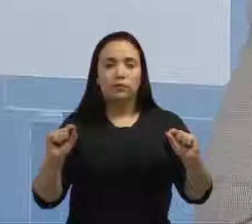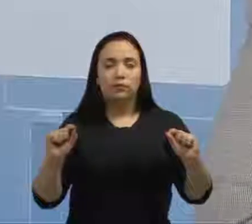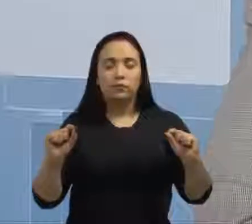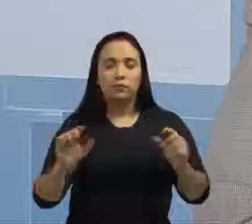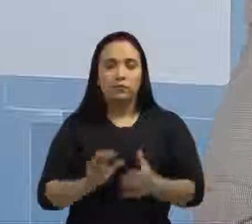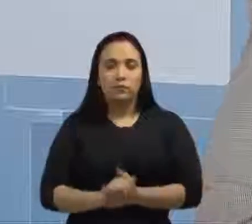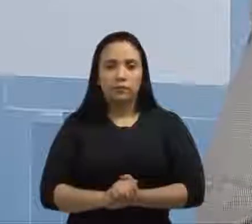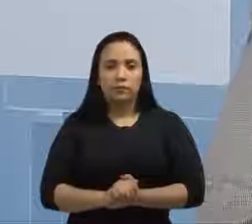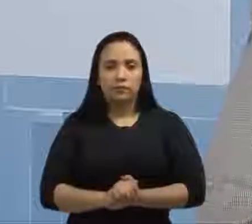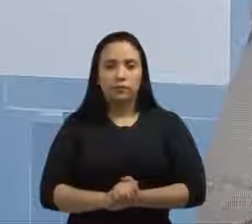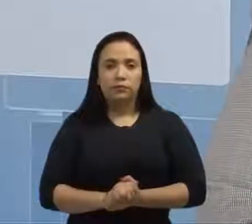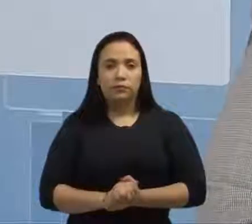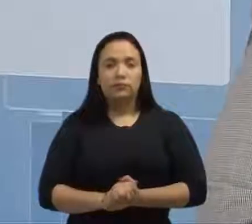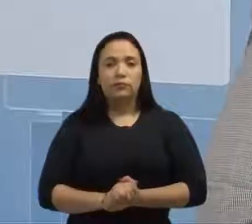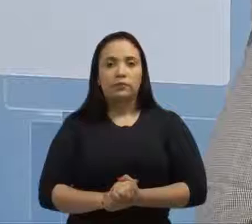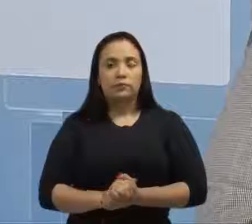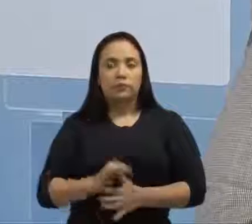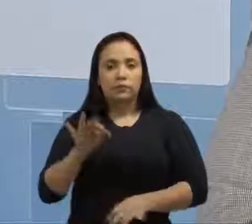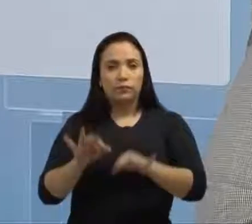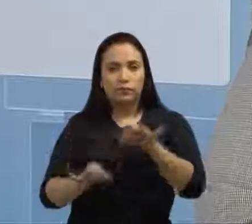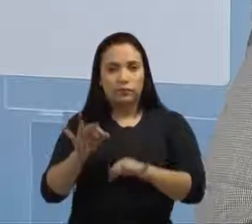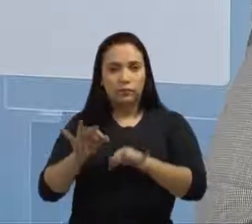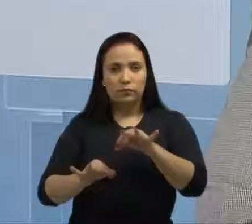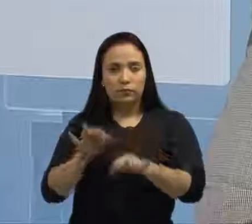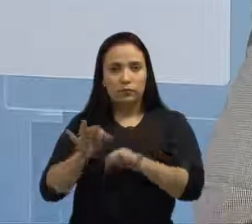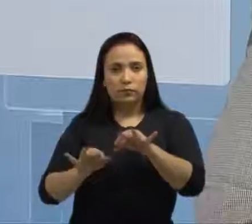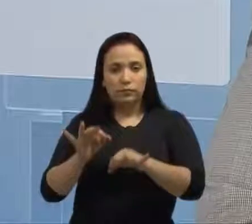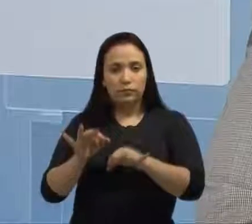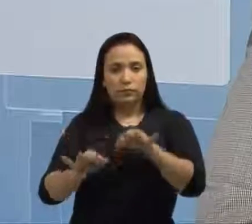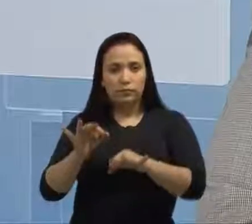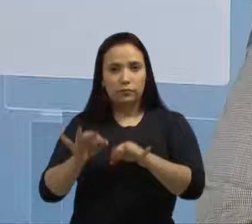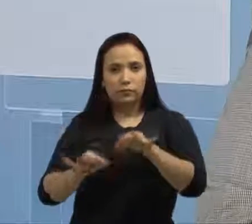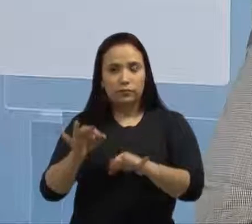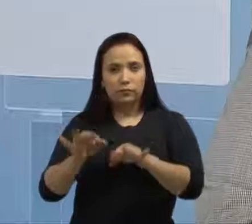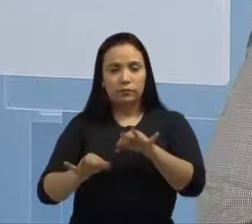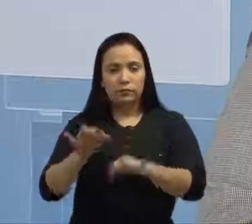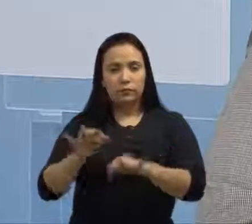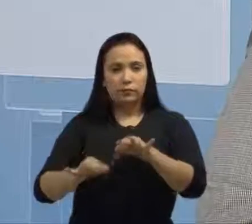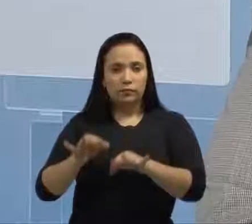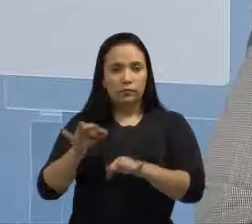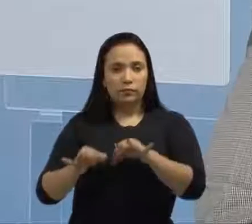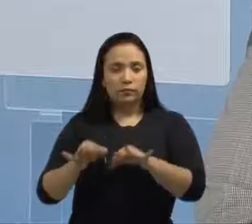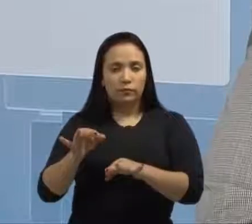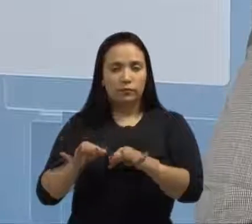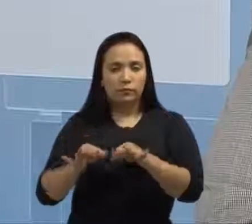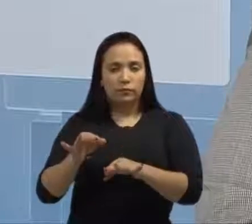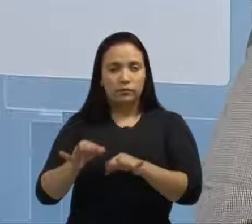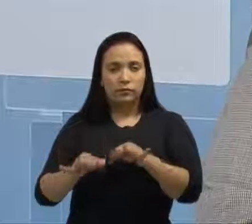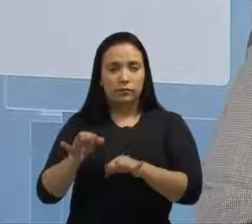à liberdade que o tribunal, né,